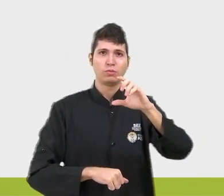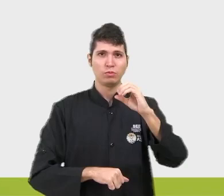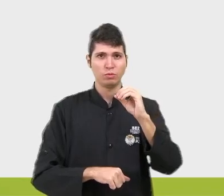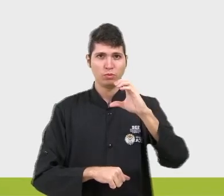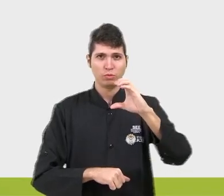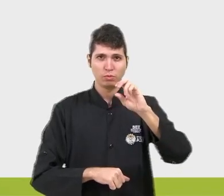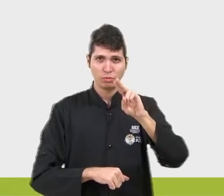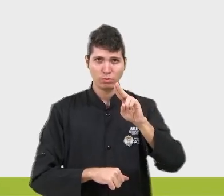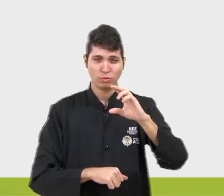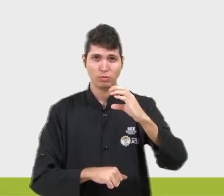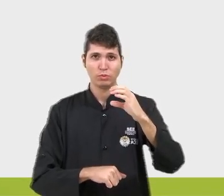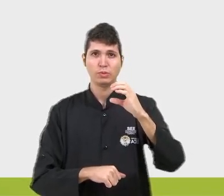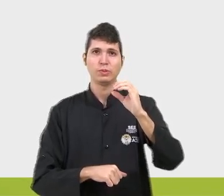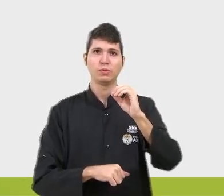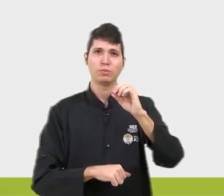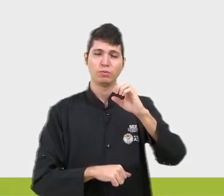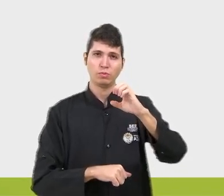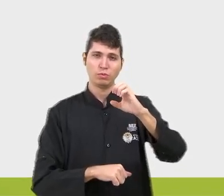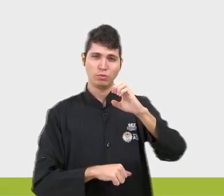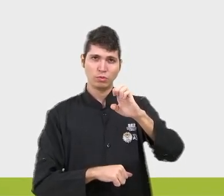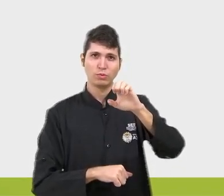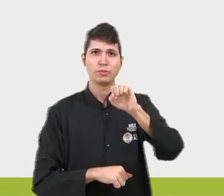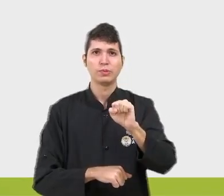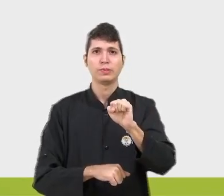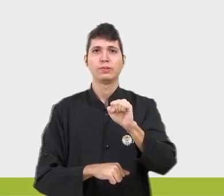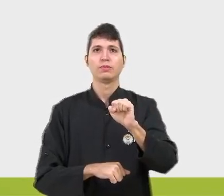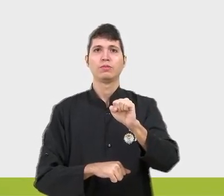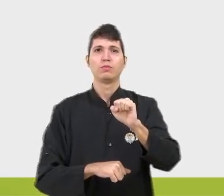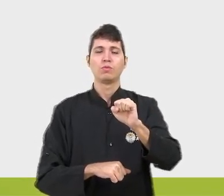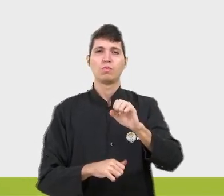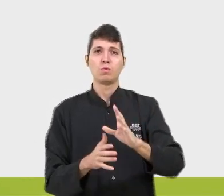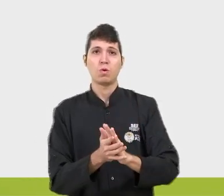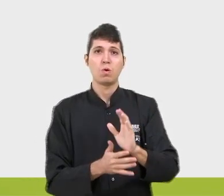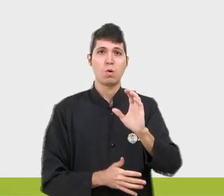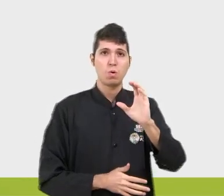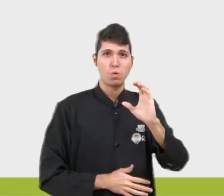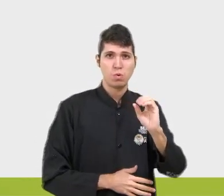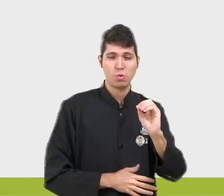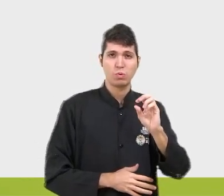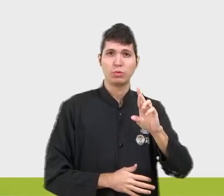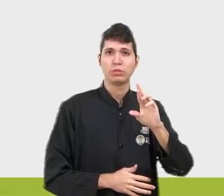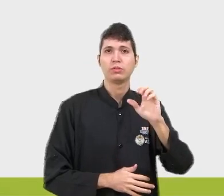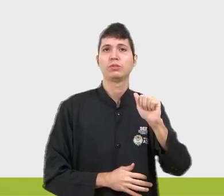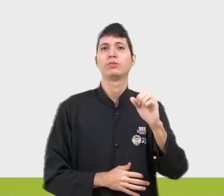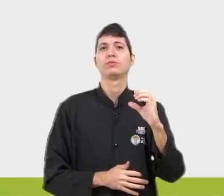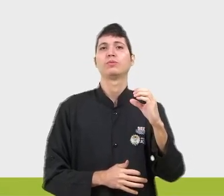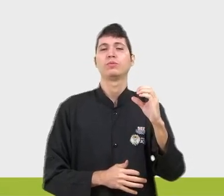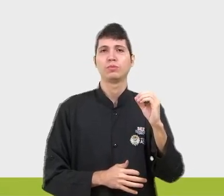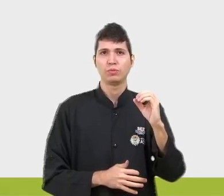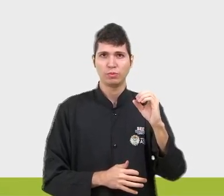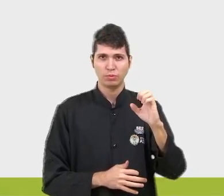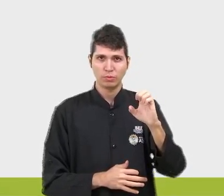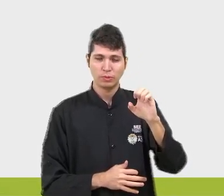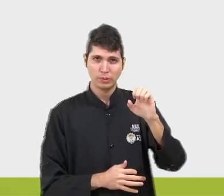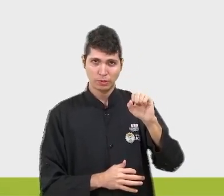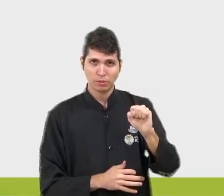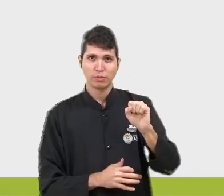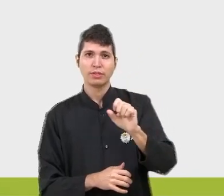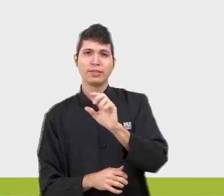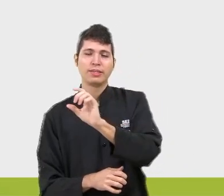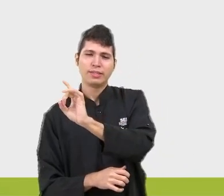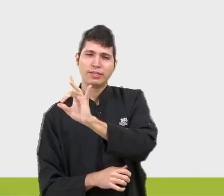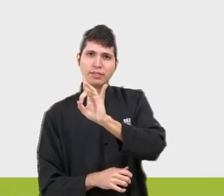do texto, porque estabelecem uma inter-relação entre orações, frases e parágrafos. Cada parágrafo será